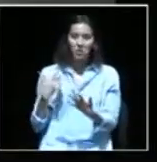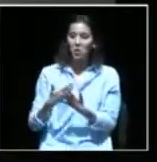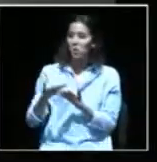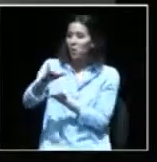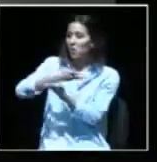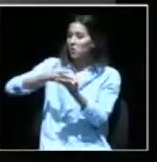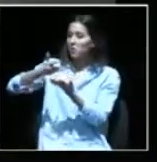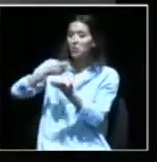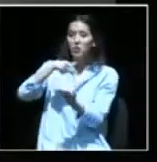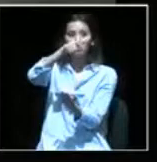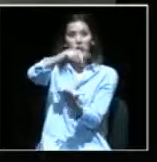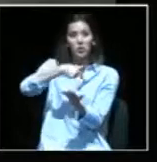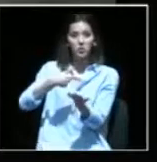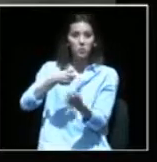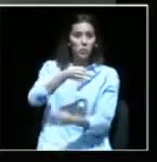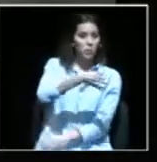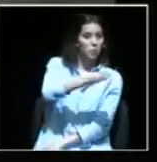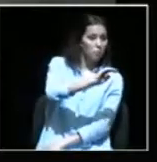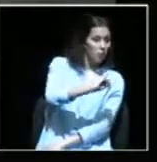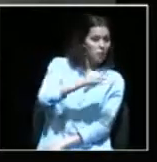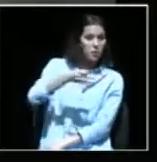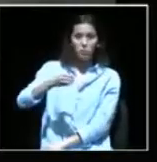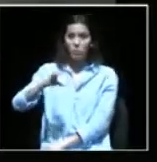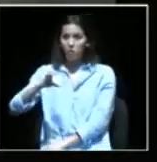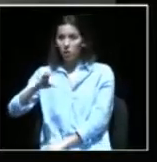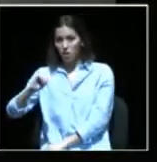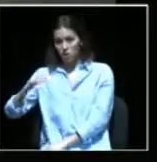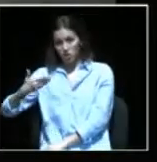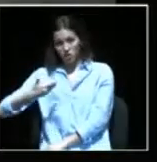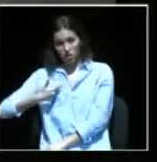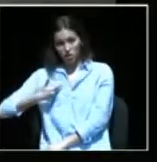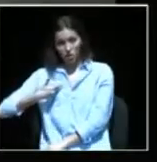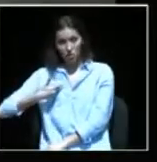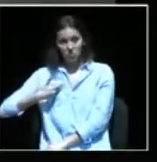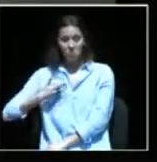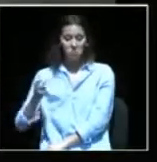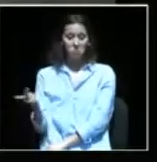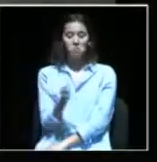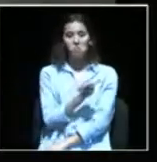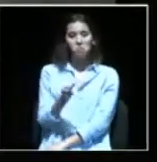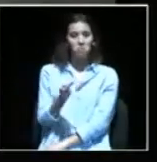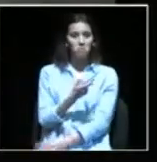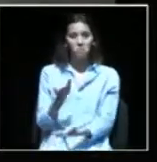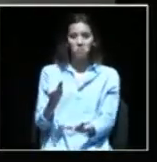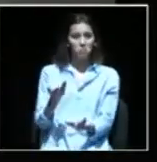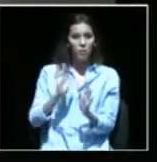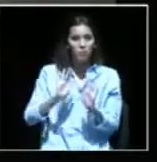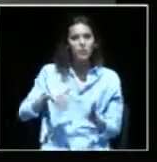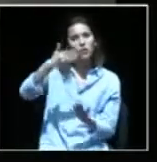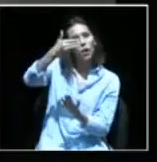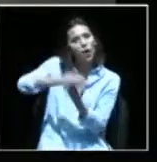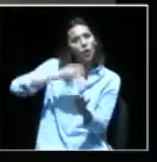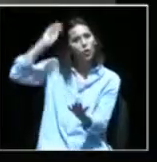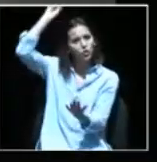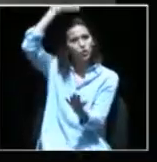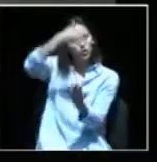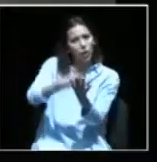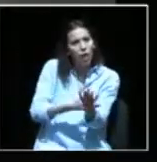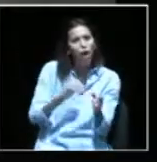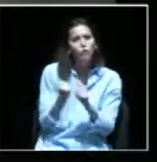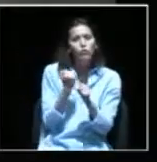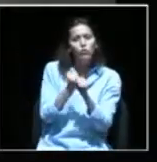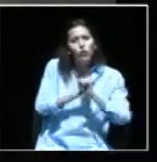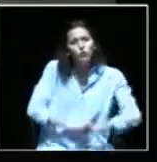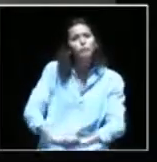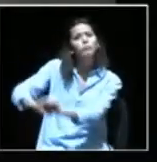negociado entre o PS e o PSD. Falamos de competências consagradas na Constituição da República Portuguesa como funções sociais do